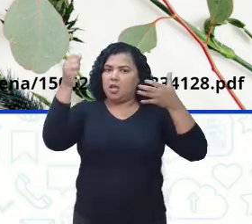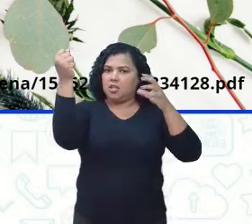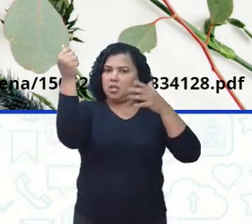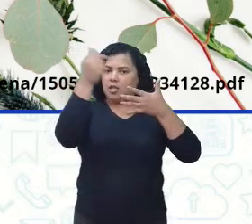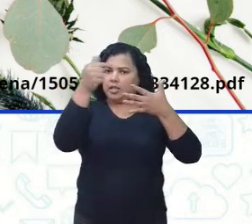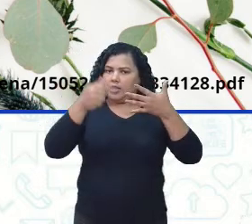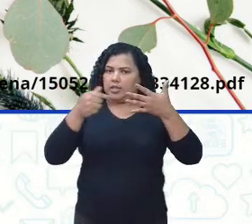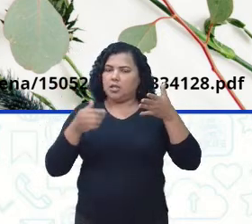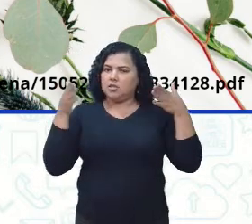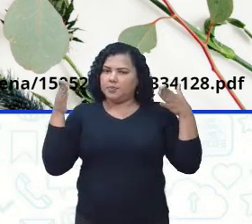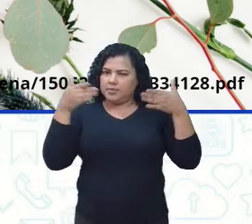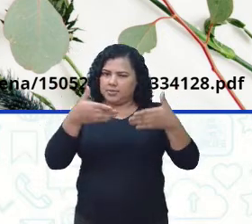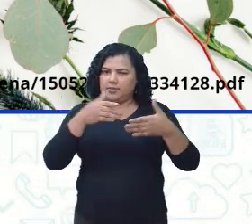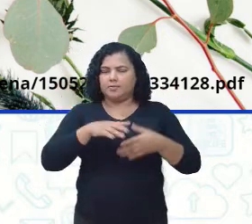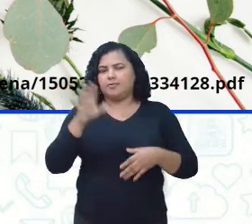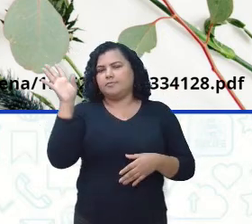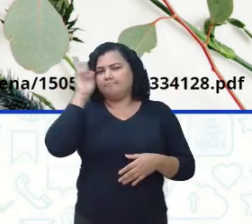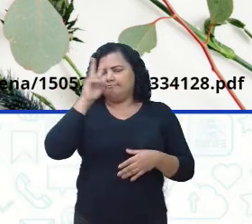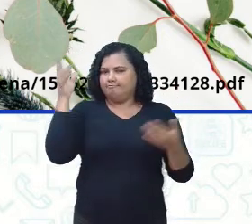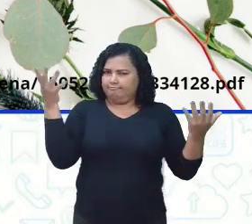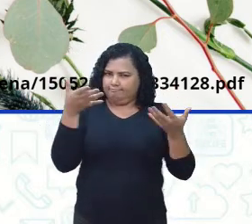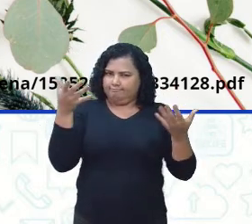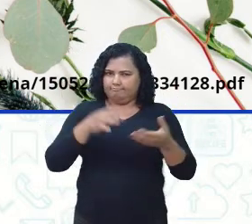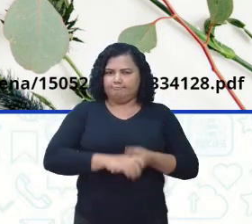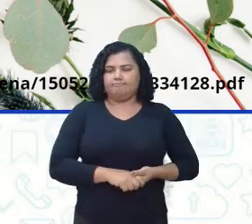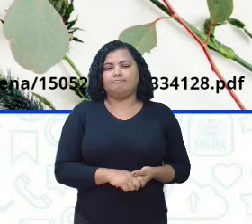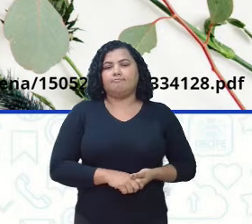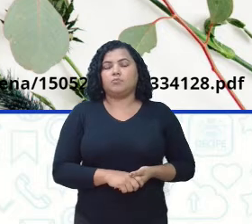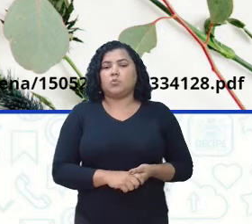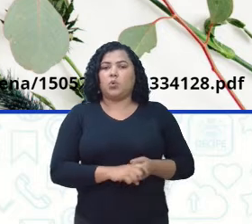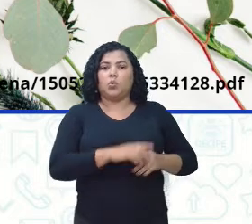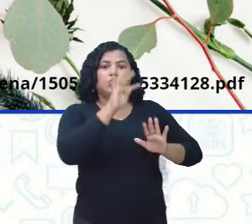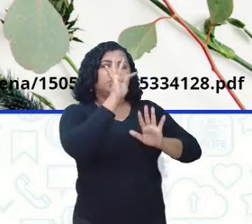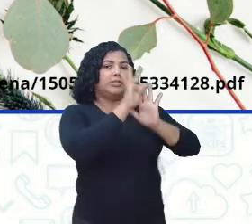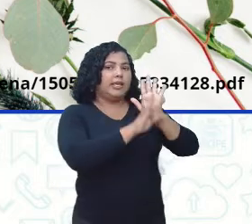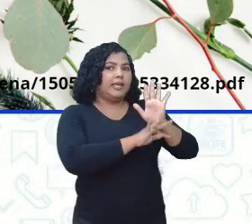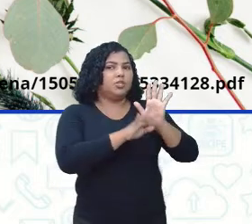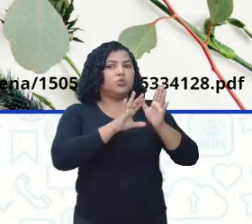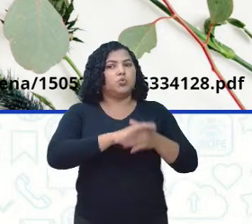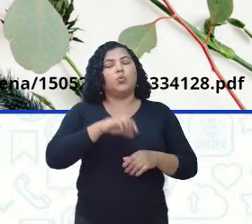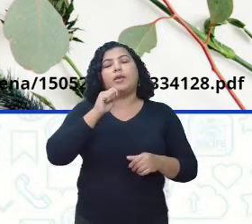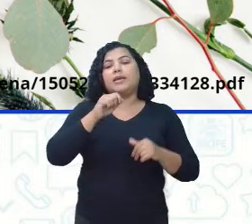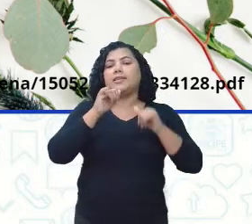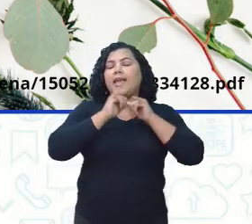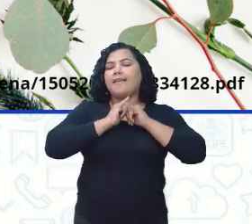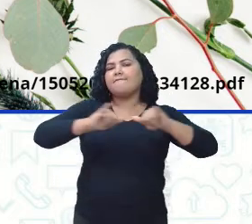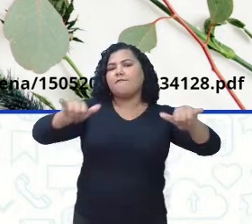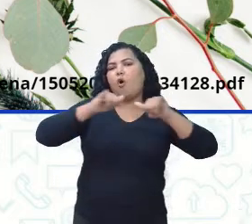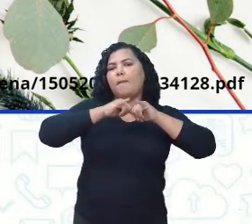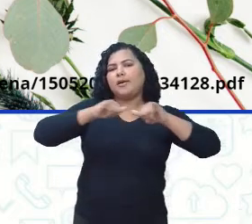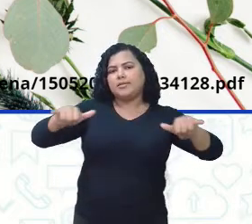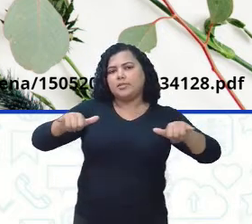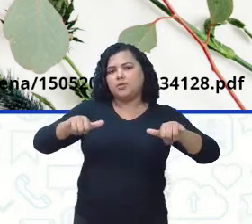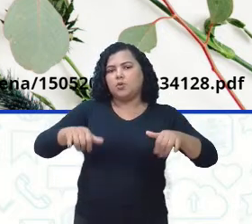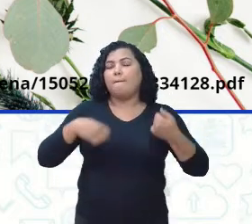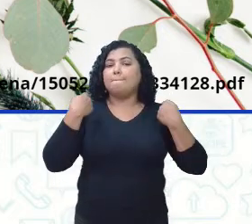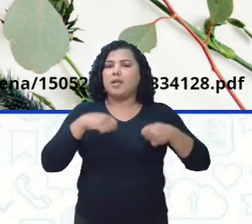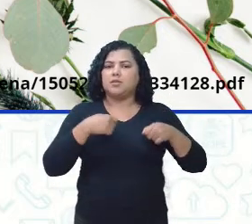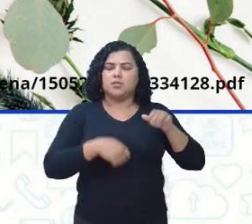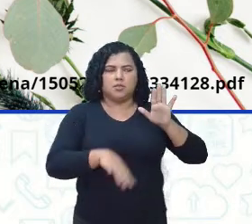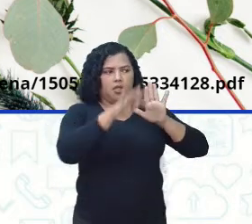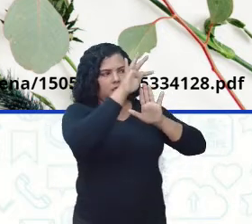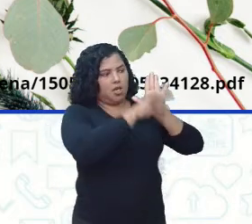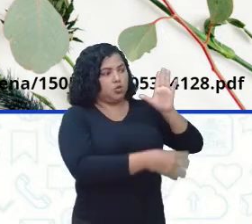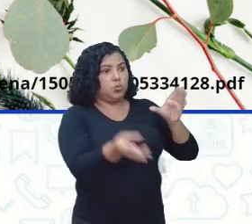gente vai relembrar agora quais são elas. O texto é de cunho informativo, então ele precisa aí passar alguma